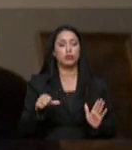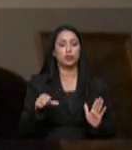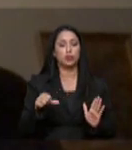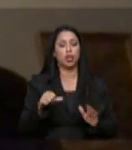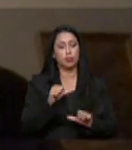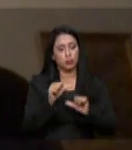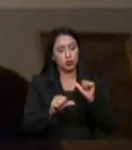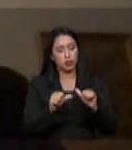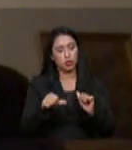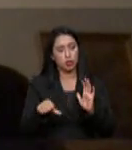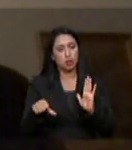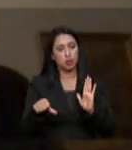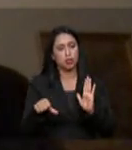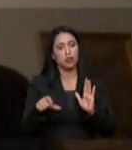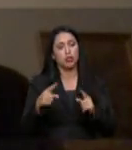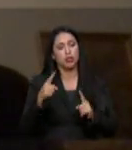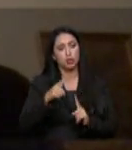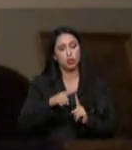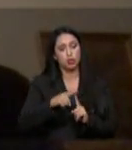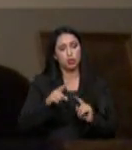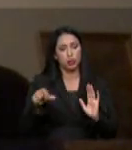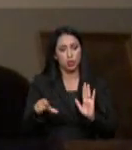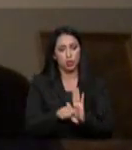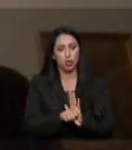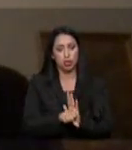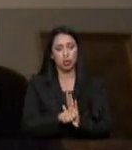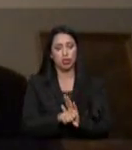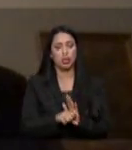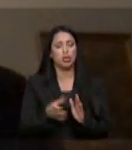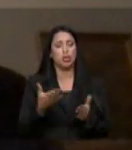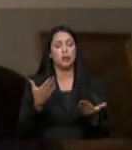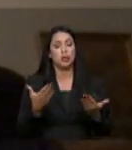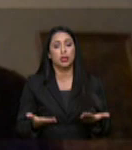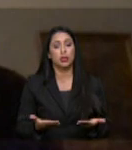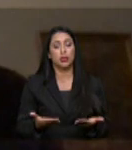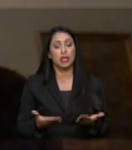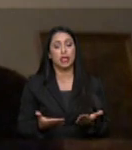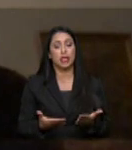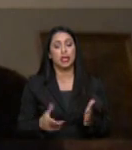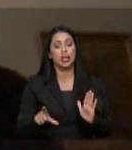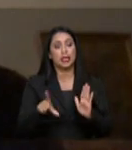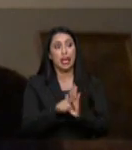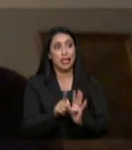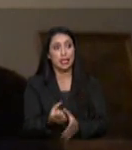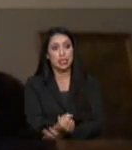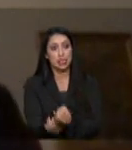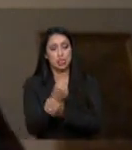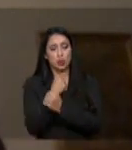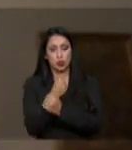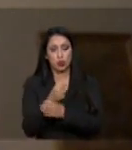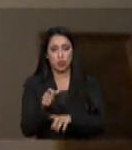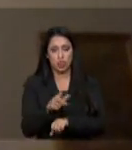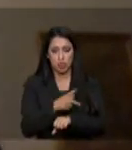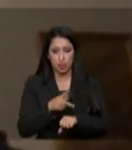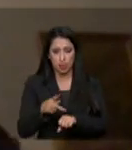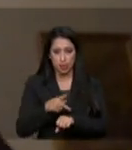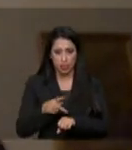relação em função da da revogação da Lei de Segurança Nacional